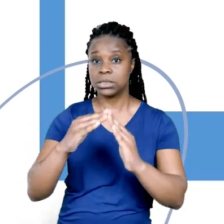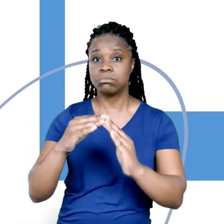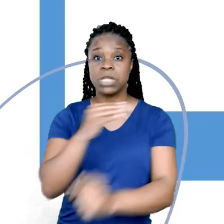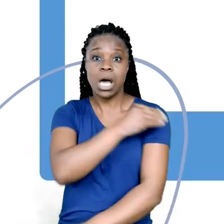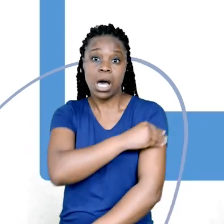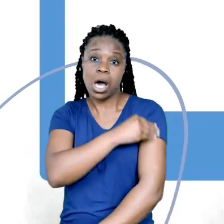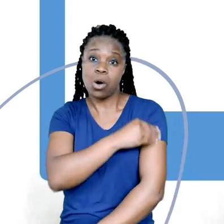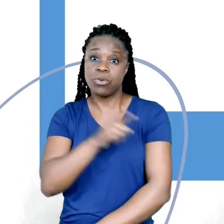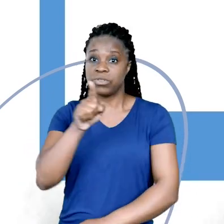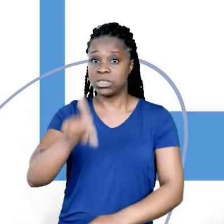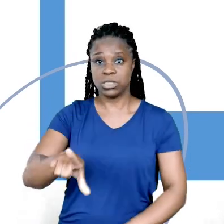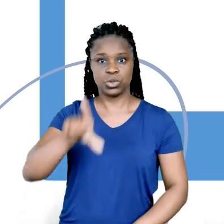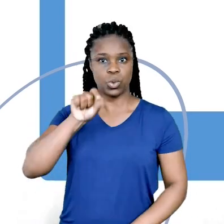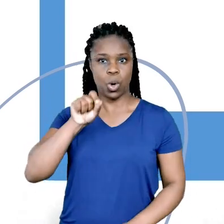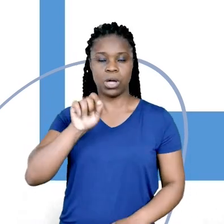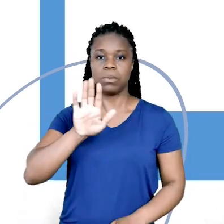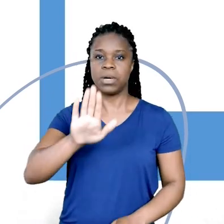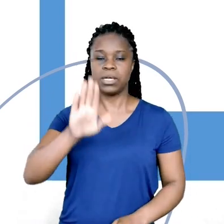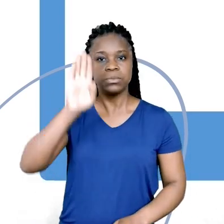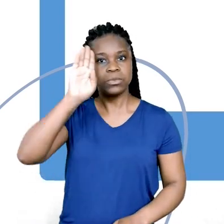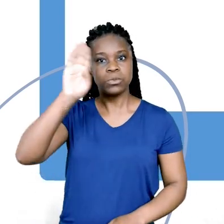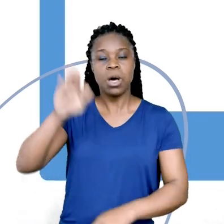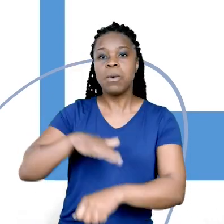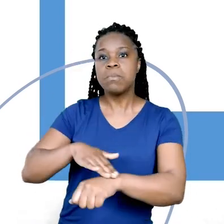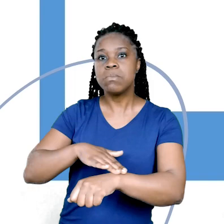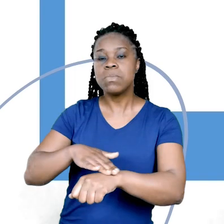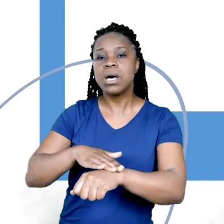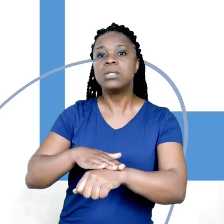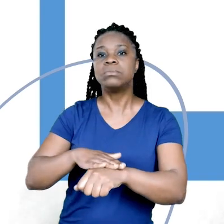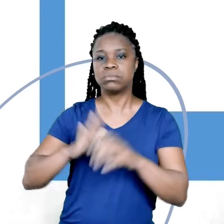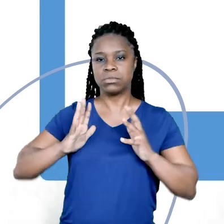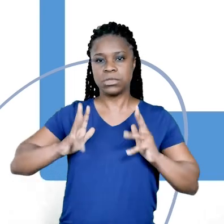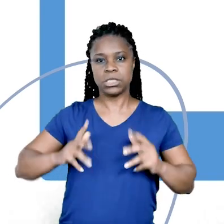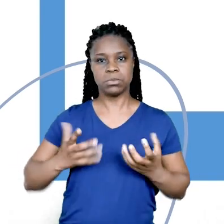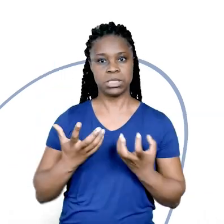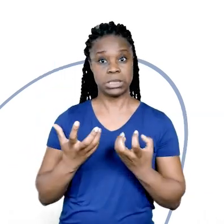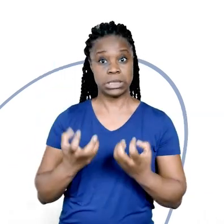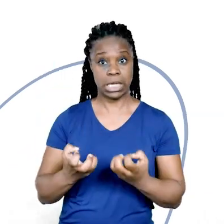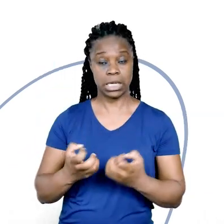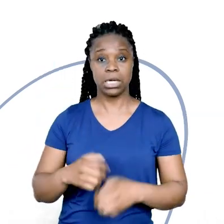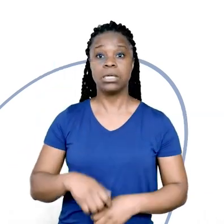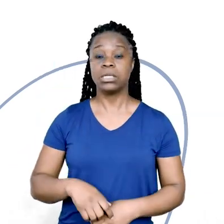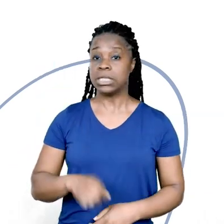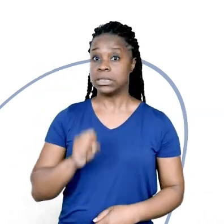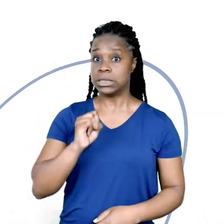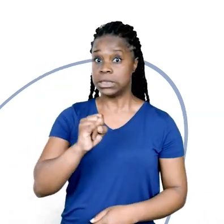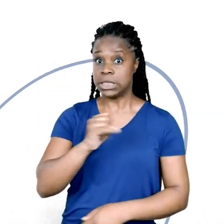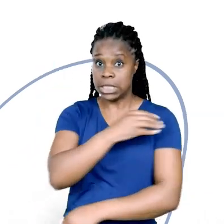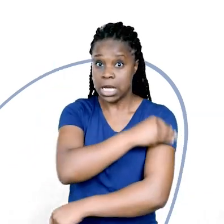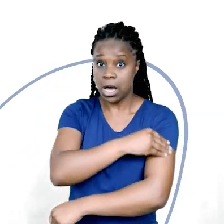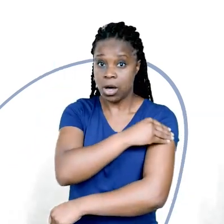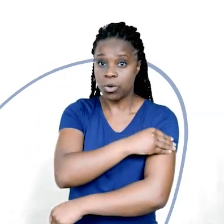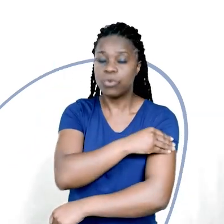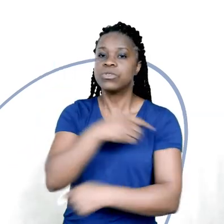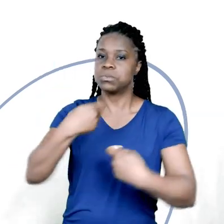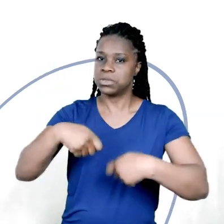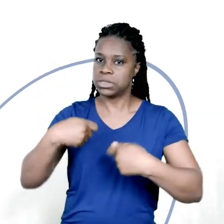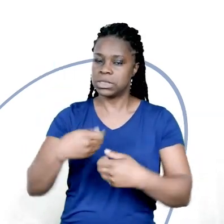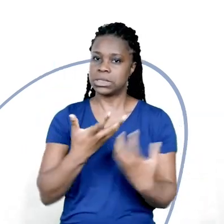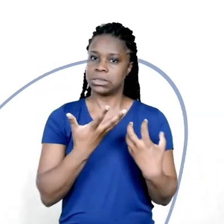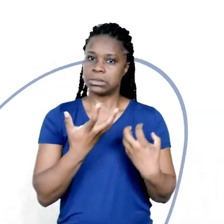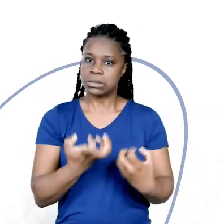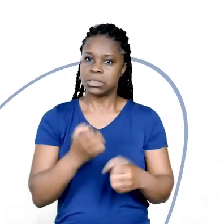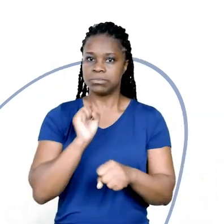do álcool é opcional. A pele deve estar limpa e seca. E se o álcool for utilizado, esperar a pele